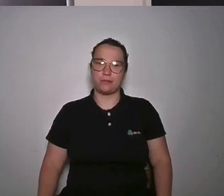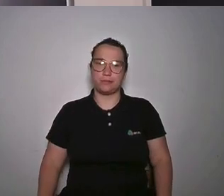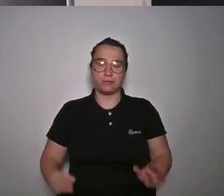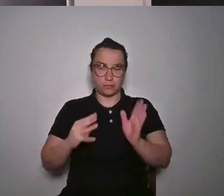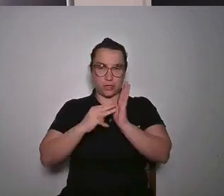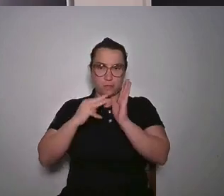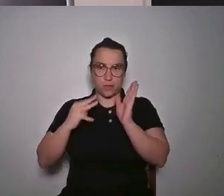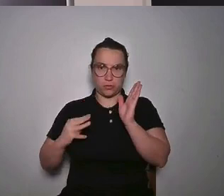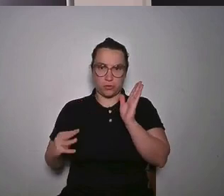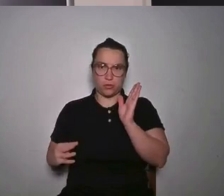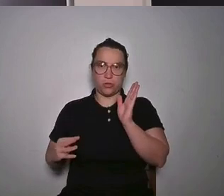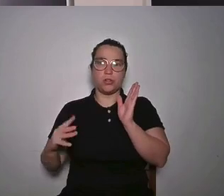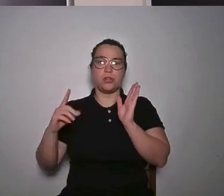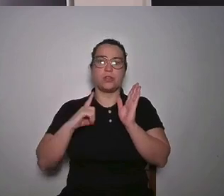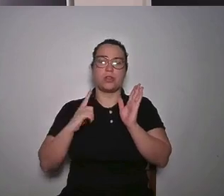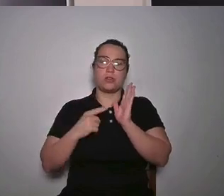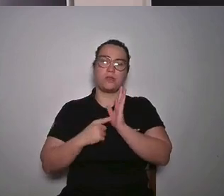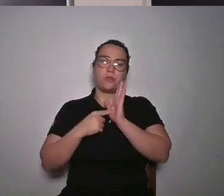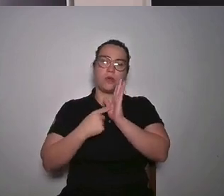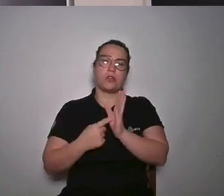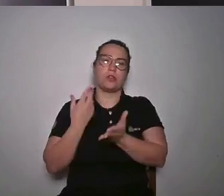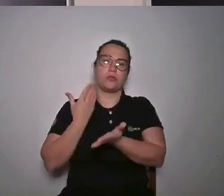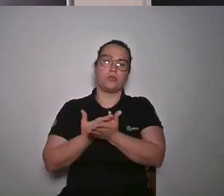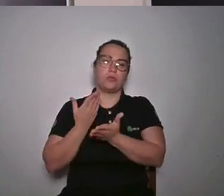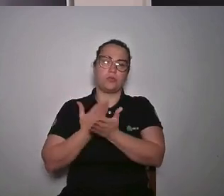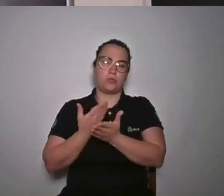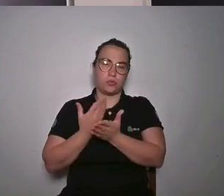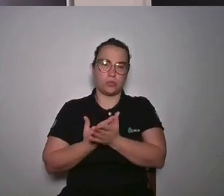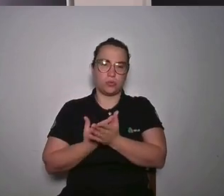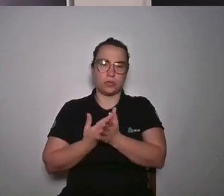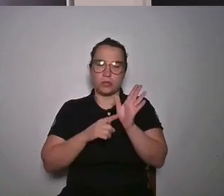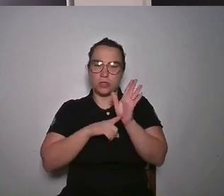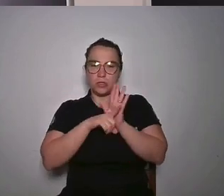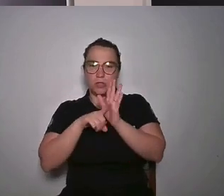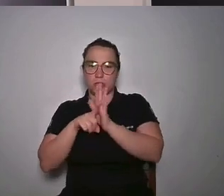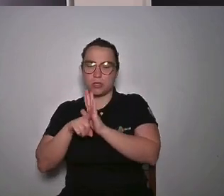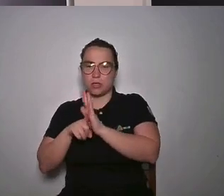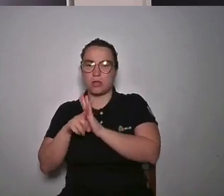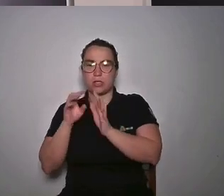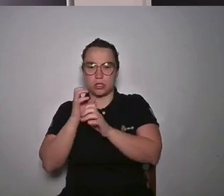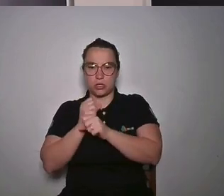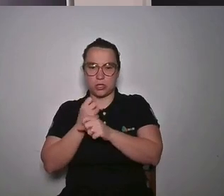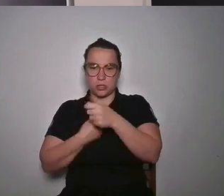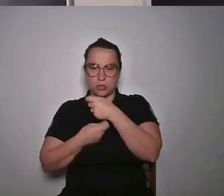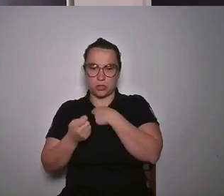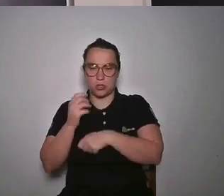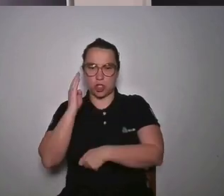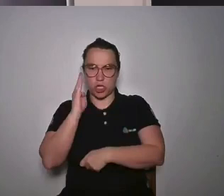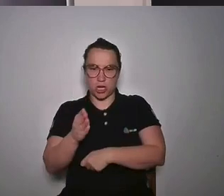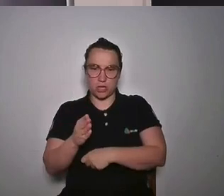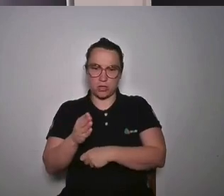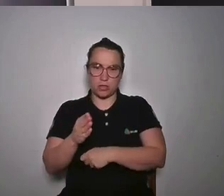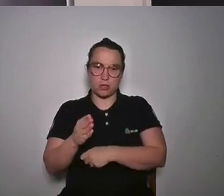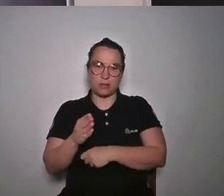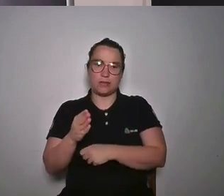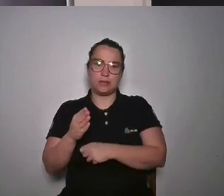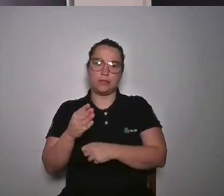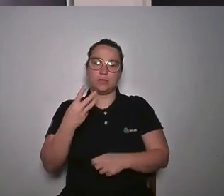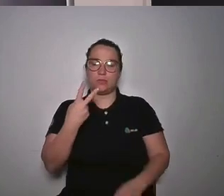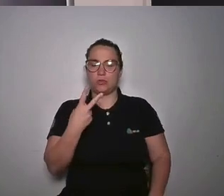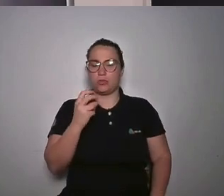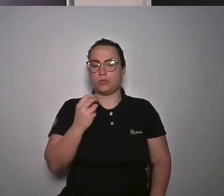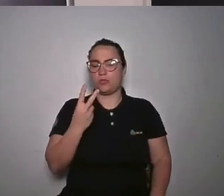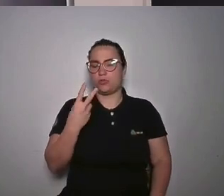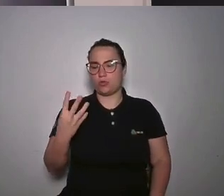metodologia evidencia os estudos e as estimativas de receita da administração direta para o exercício de